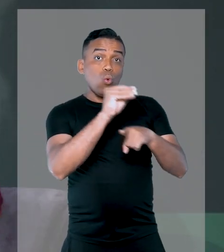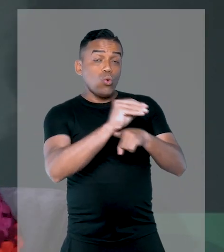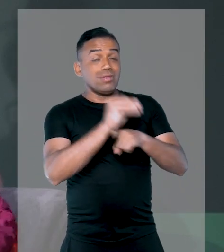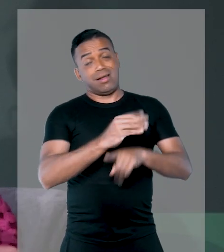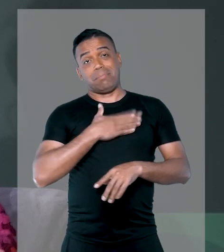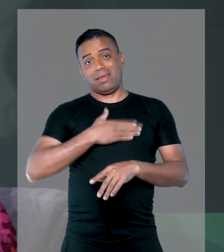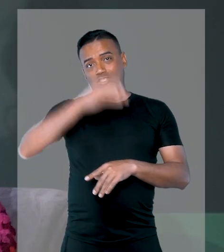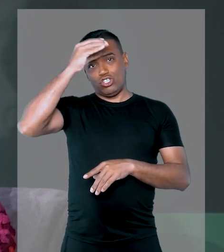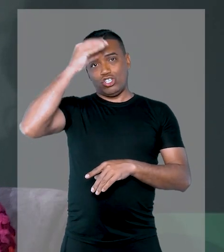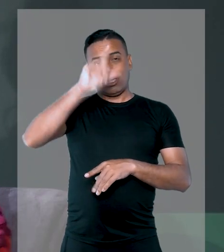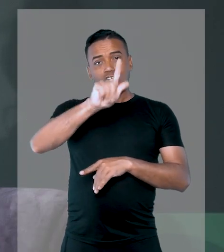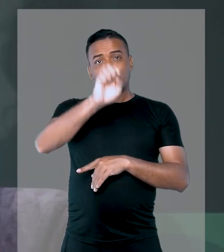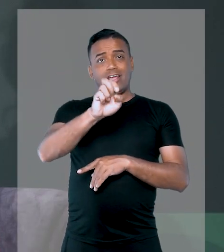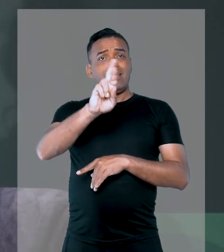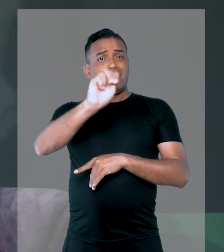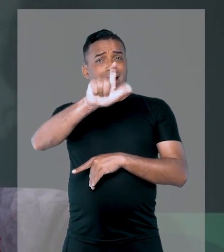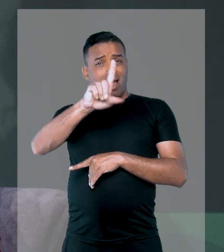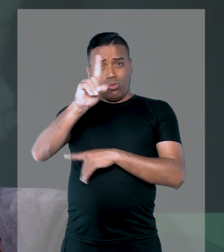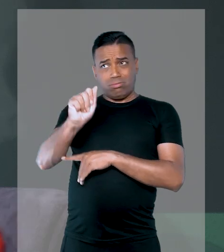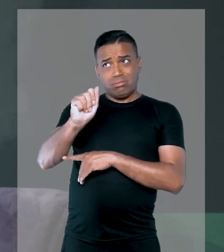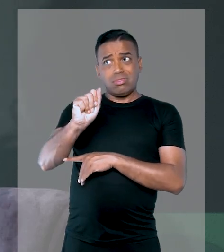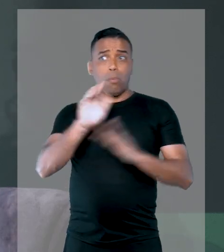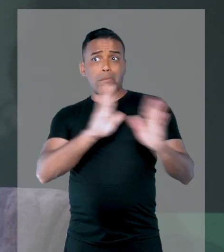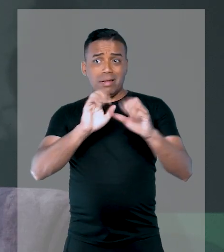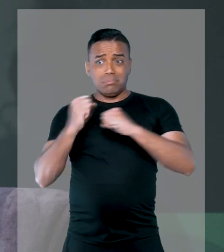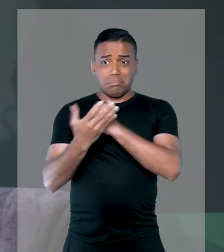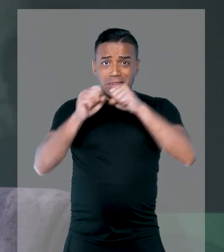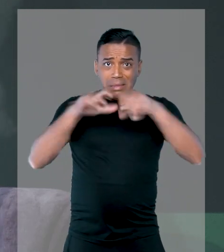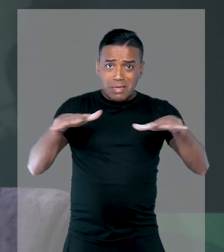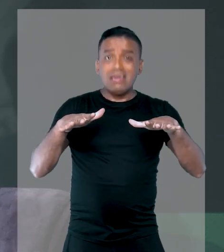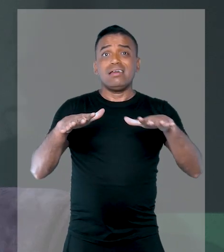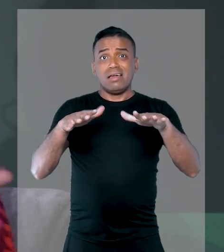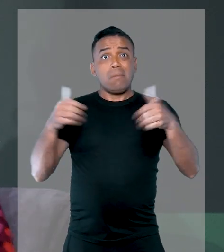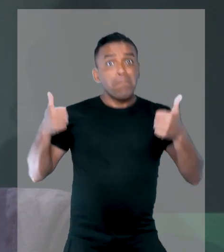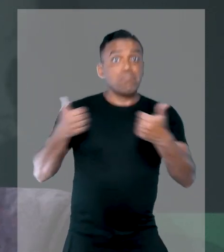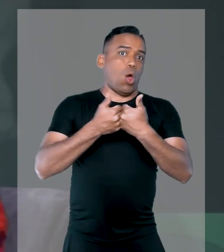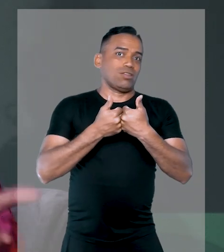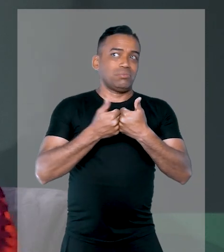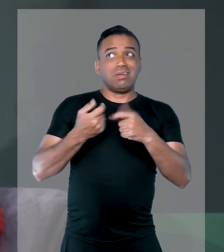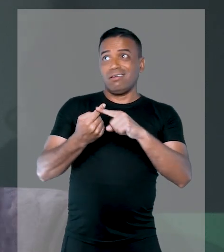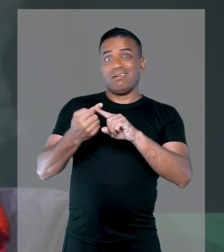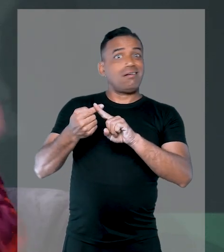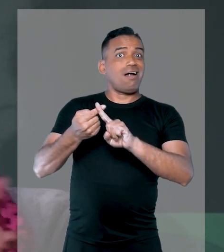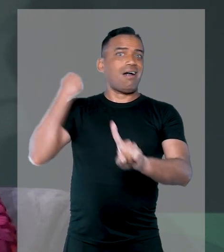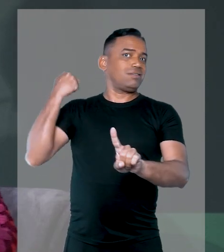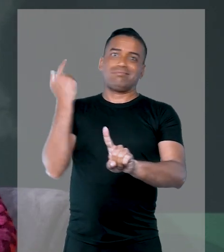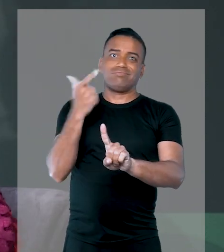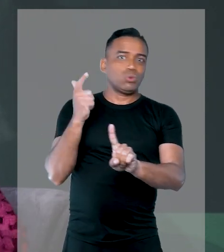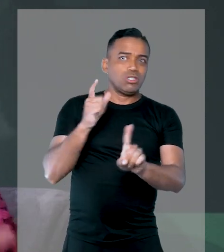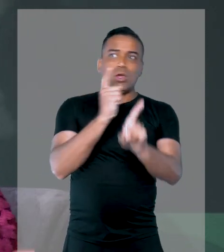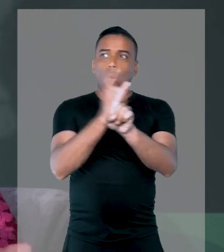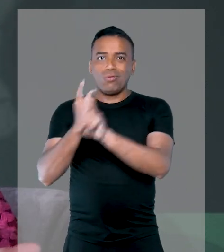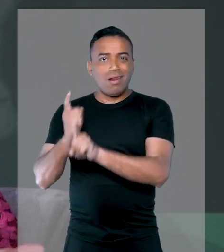Que por ter sido durante a pandemia, foi o mais próximo que eu tive. Porque antes não tinha essa coisa de você encontrar as pessoas e